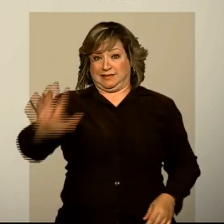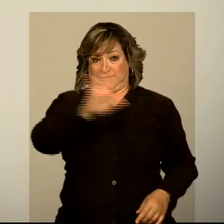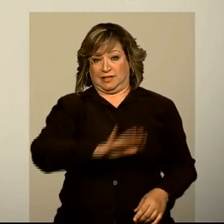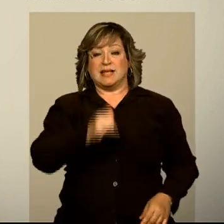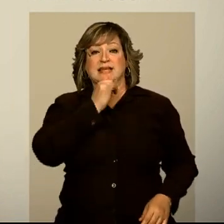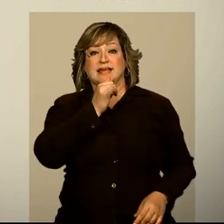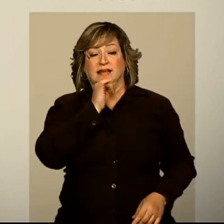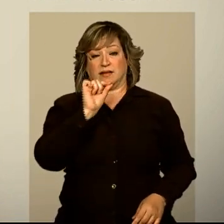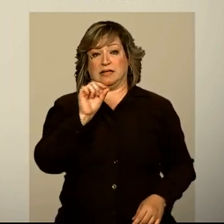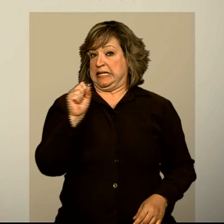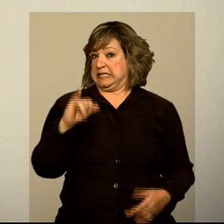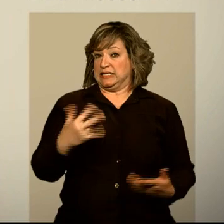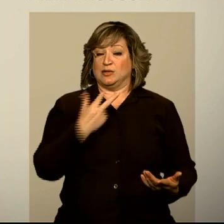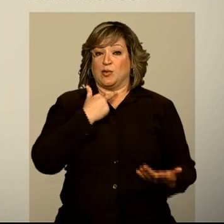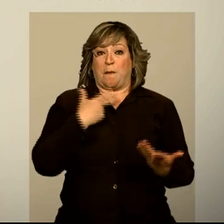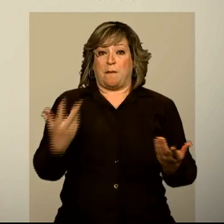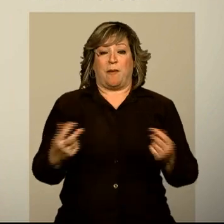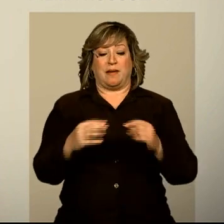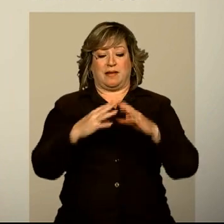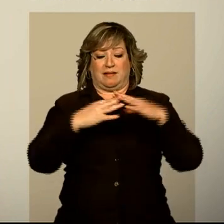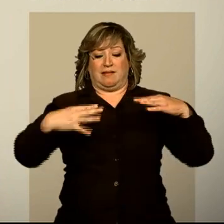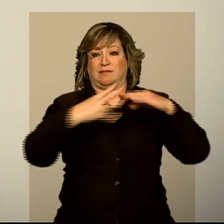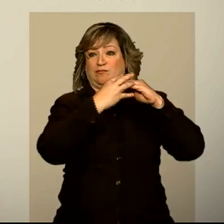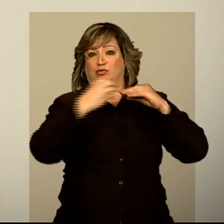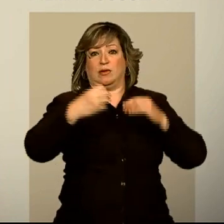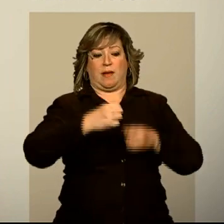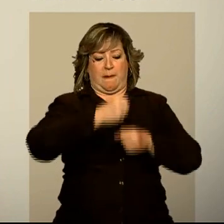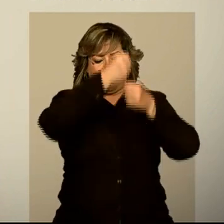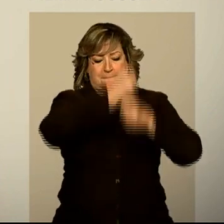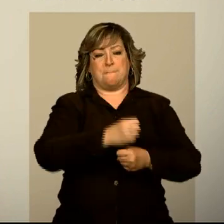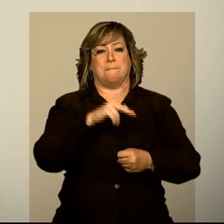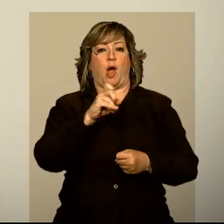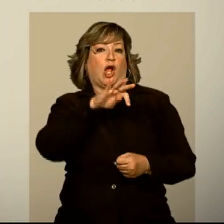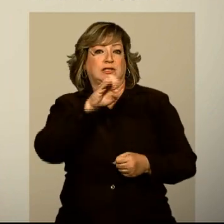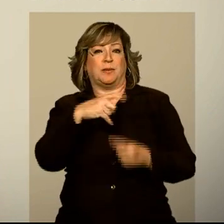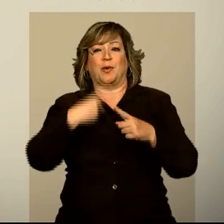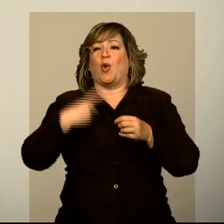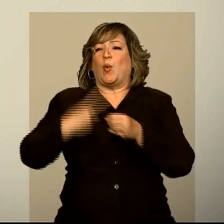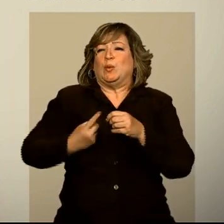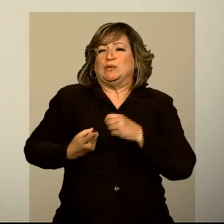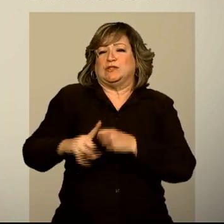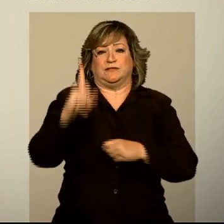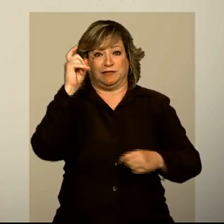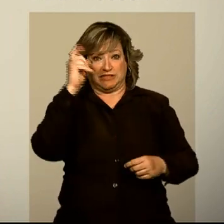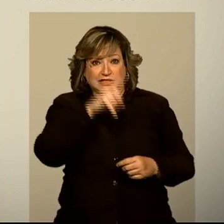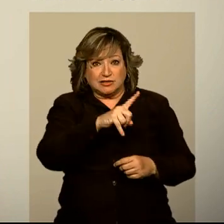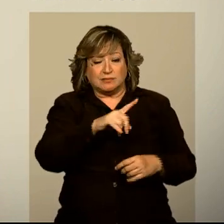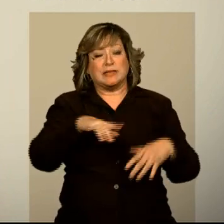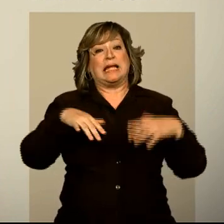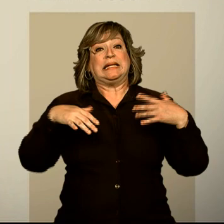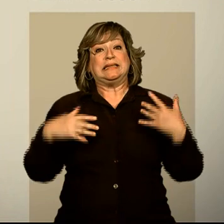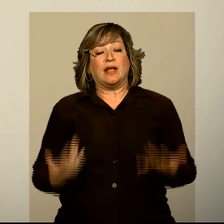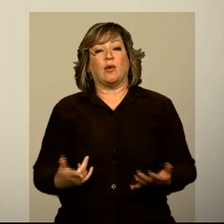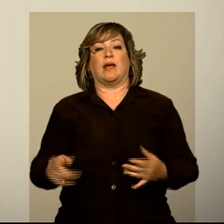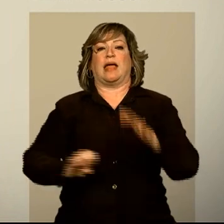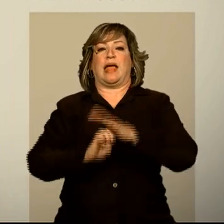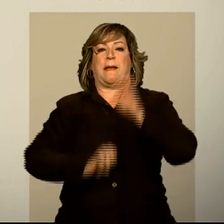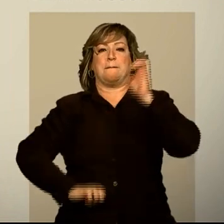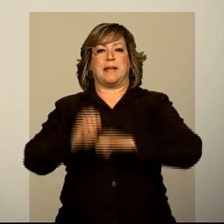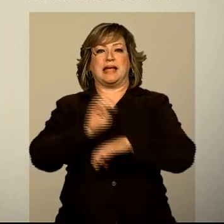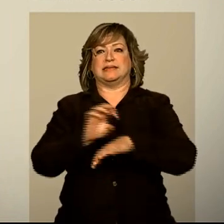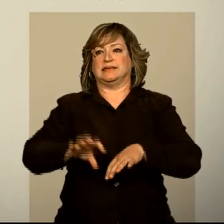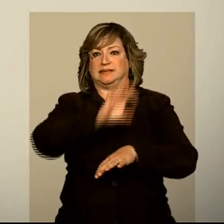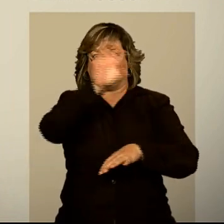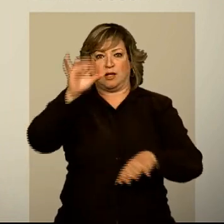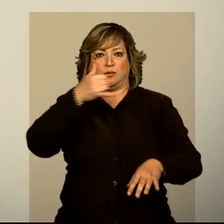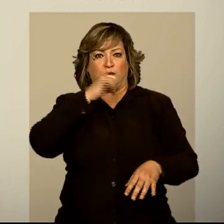por exemplo se não dá para puxar uma rede compostos por que o lugar é muito distante as empresas Estaduais